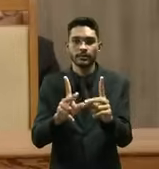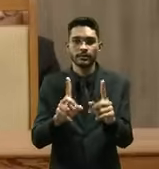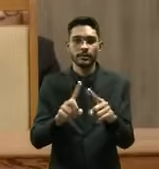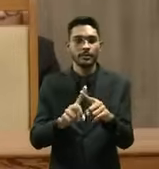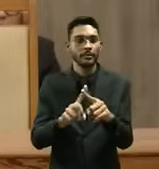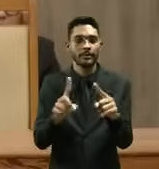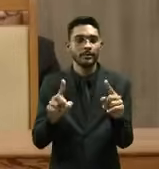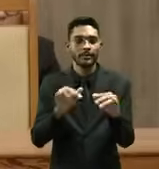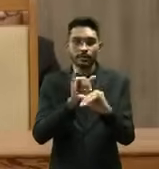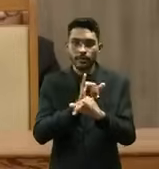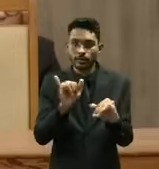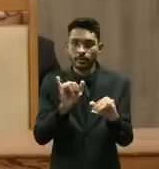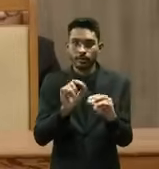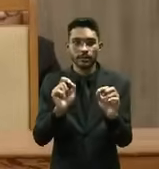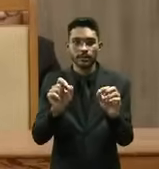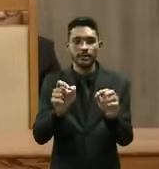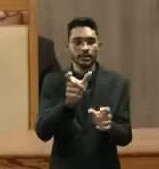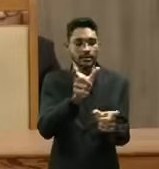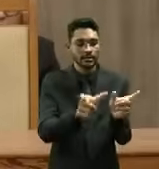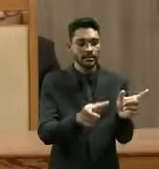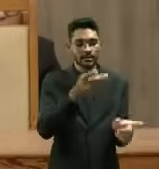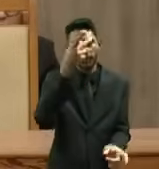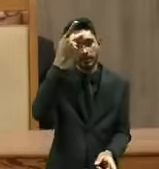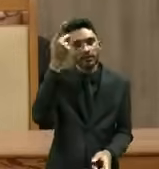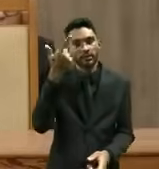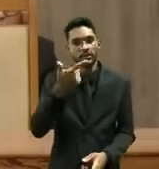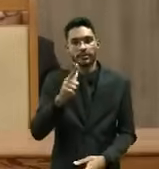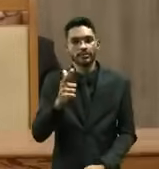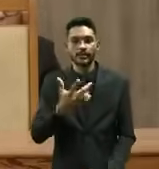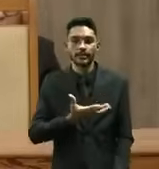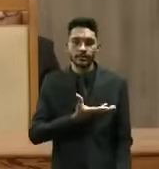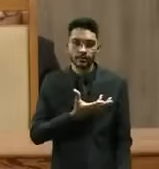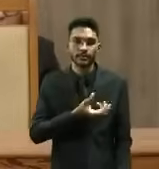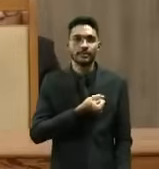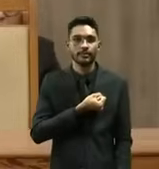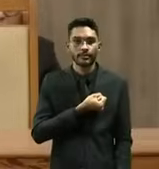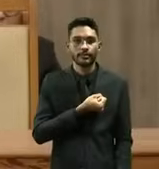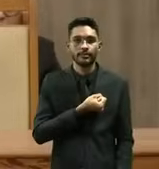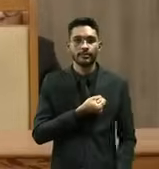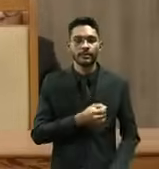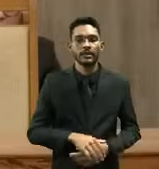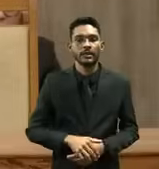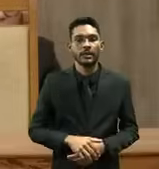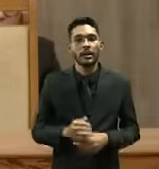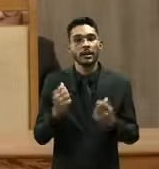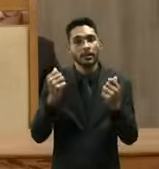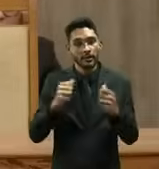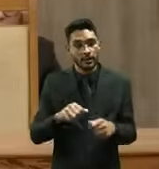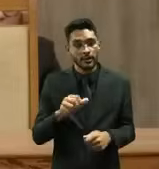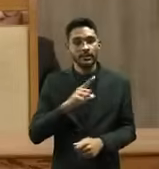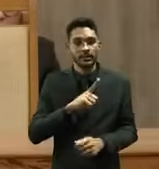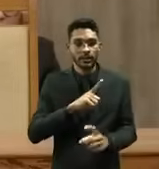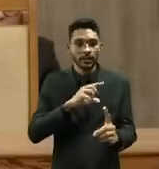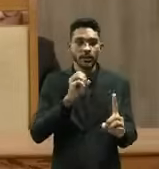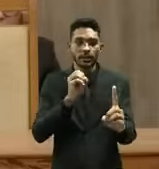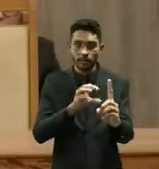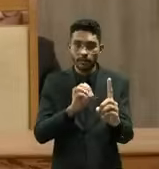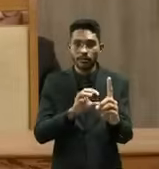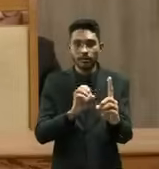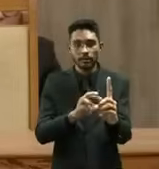pessoas não tenham a salvação elas podem ter questões diferentes de nós em doutrina por exemplo